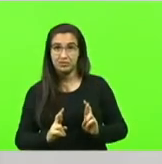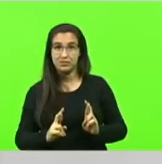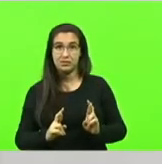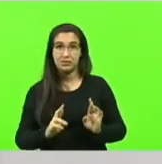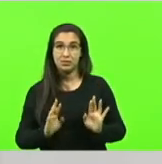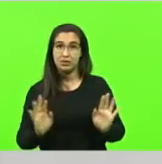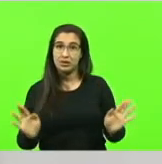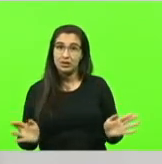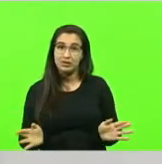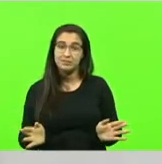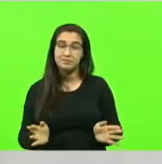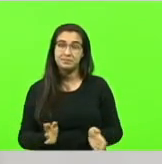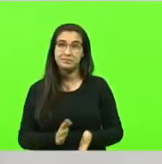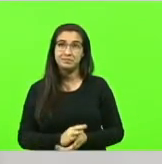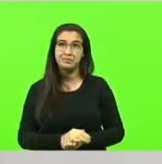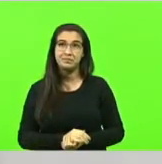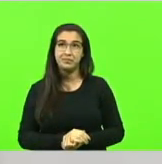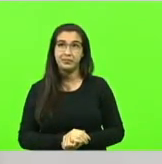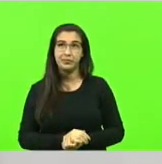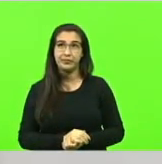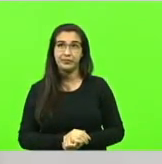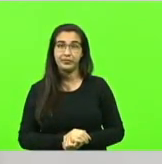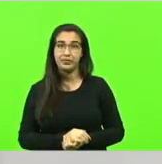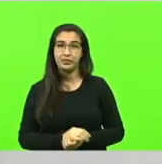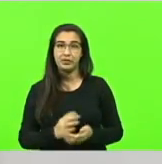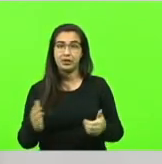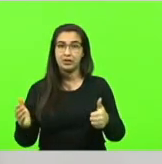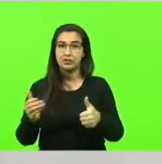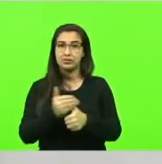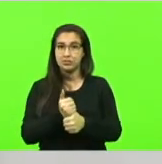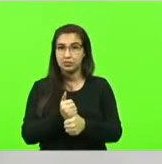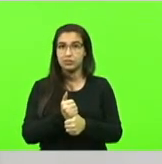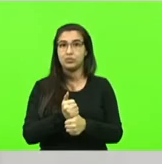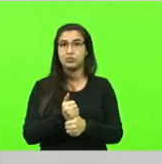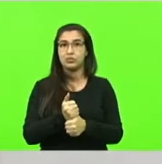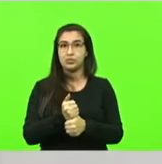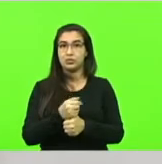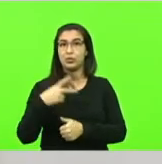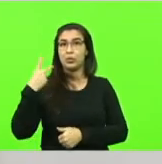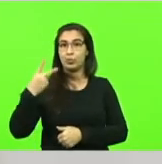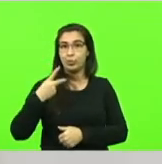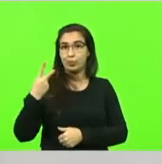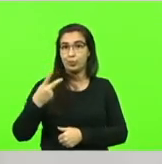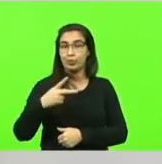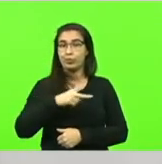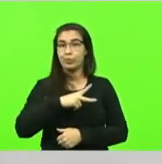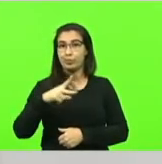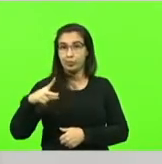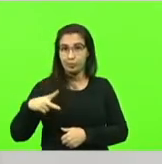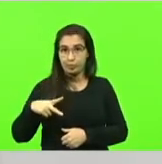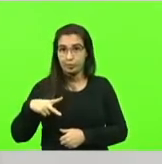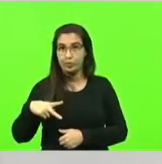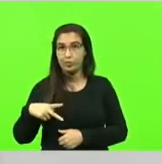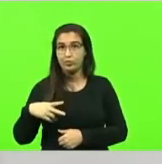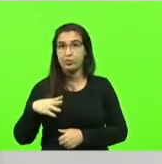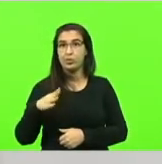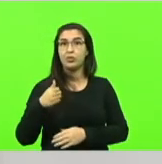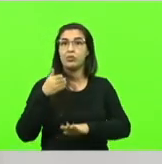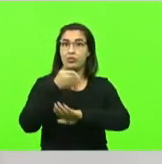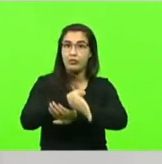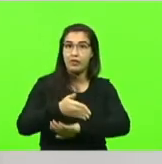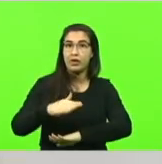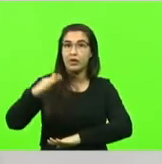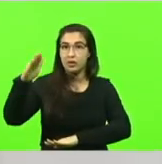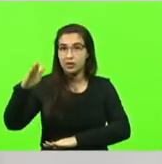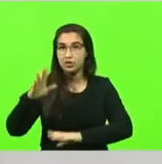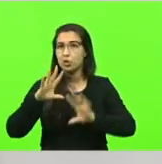palavra, que quando disse, assumiu o compromisso público, de que quando iria para a região, naquela região seriam todas pagas